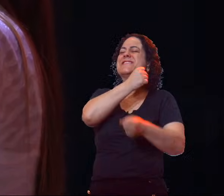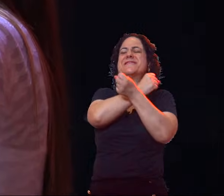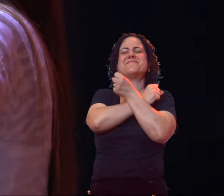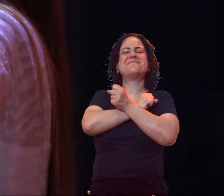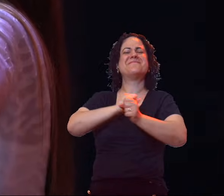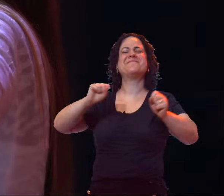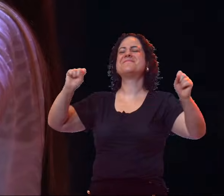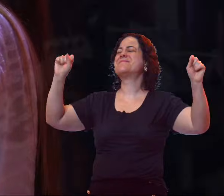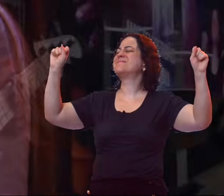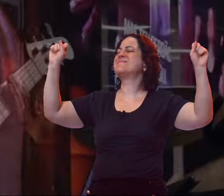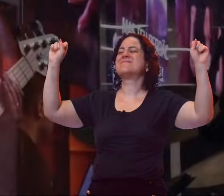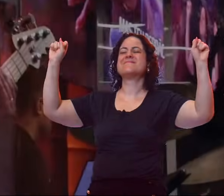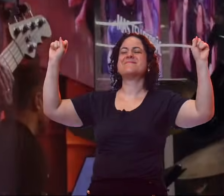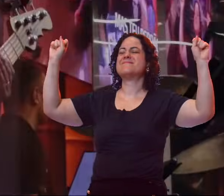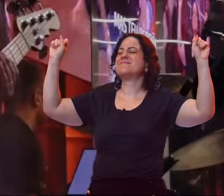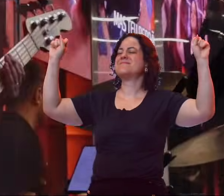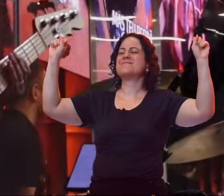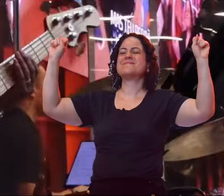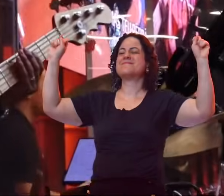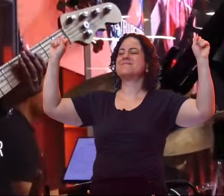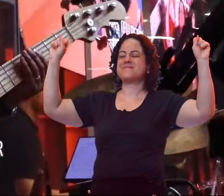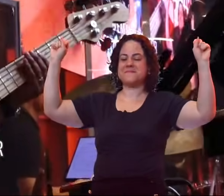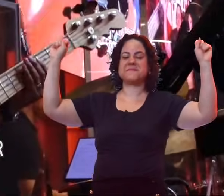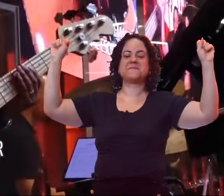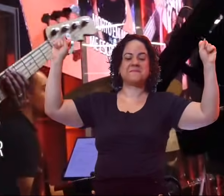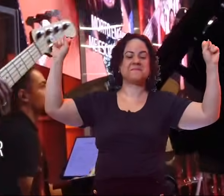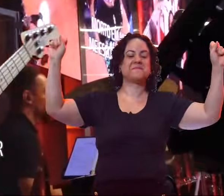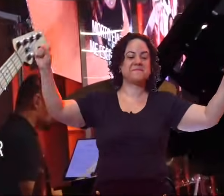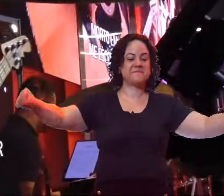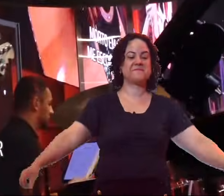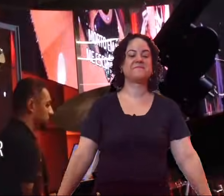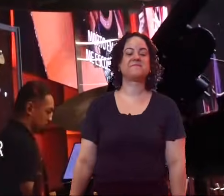me libertou.